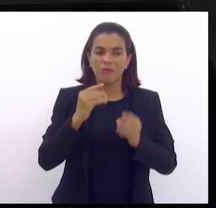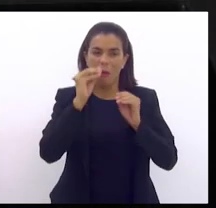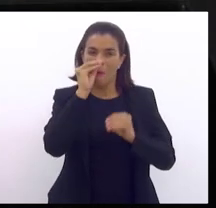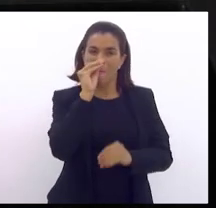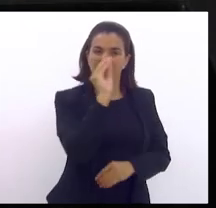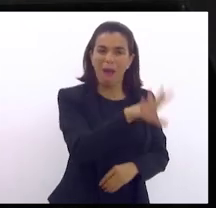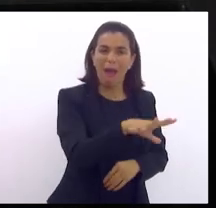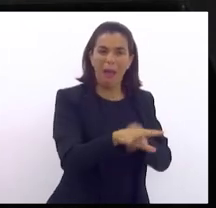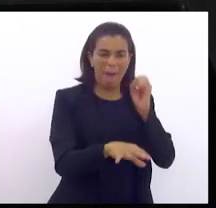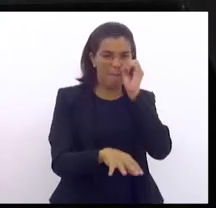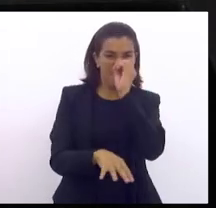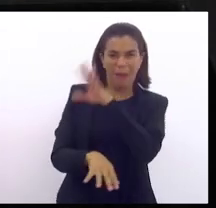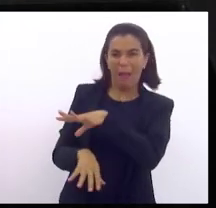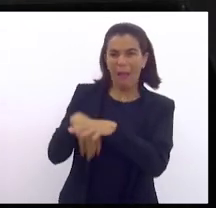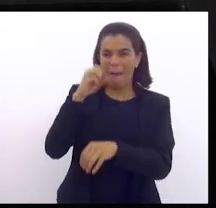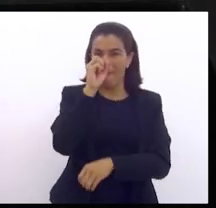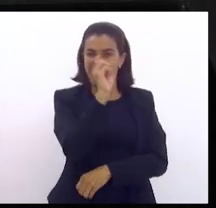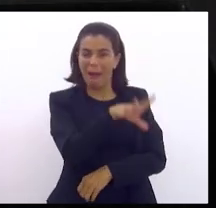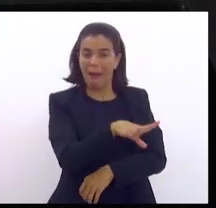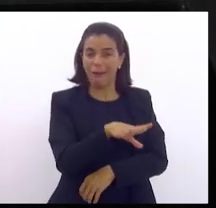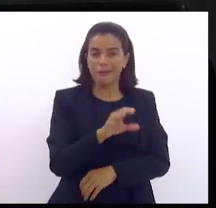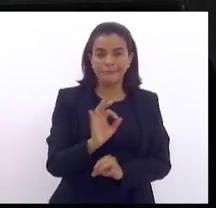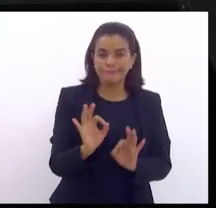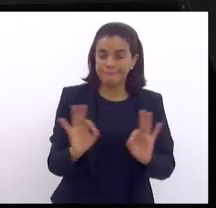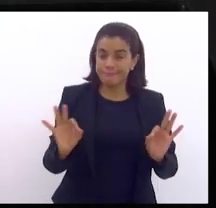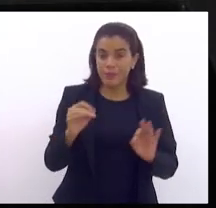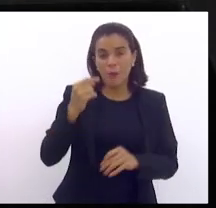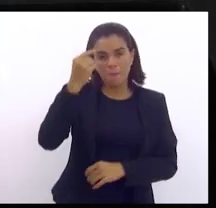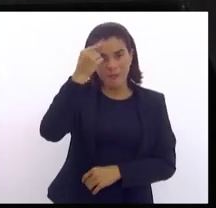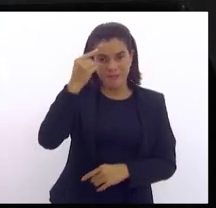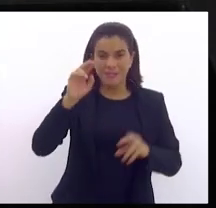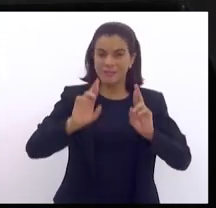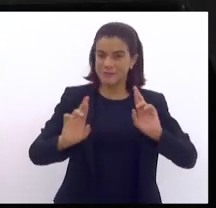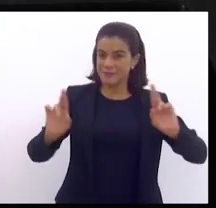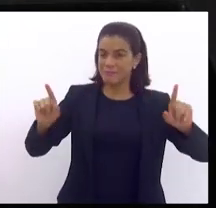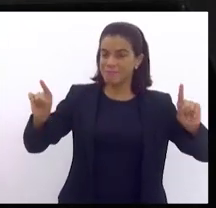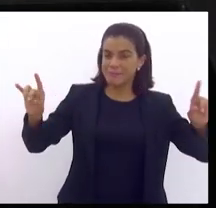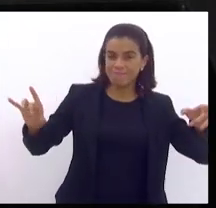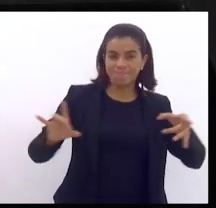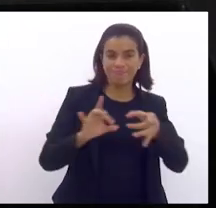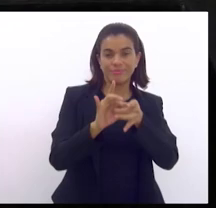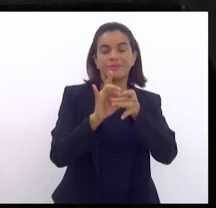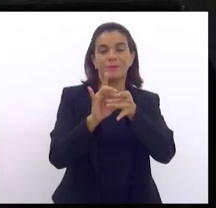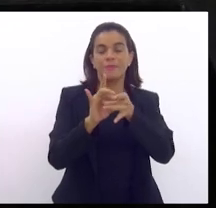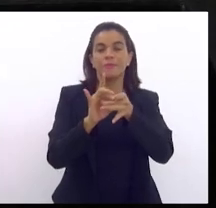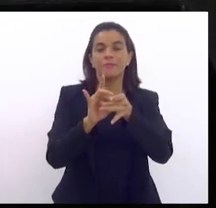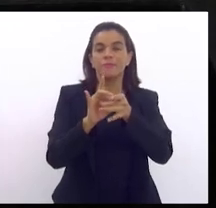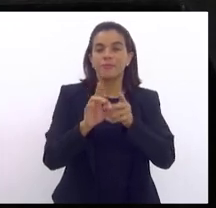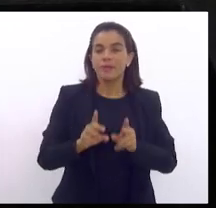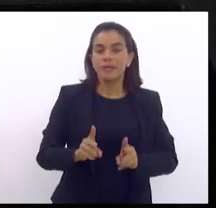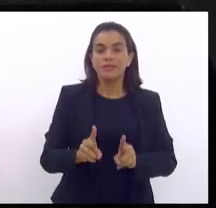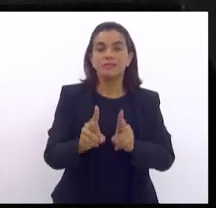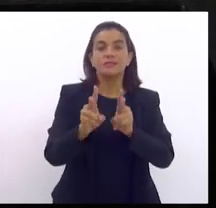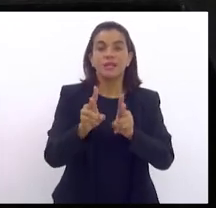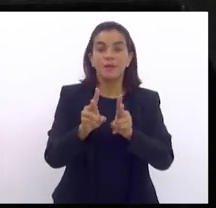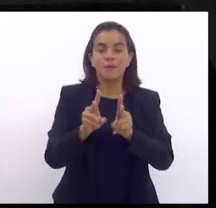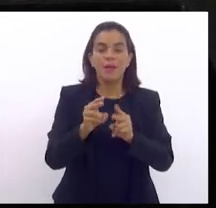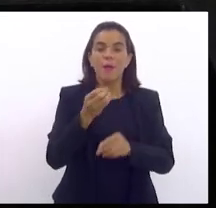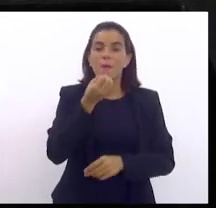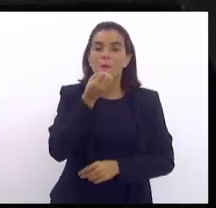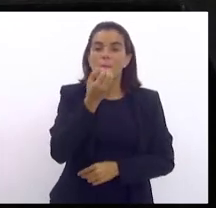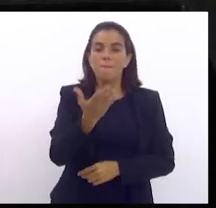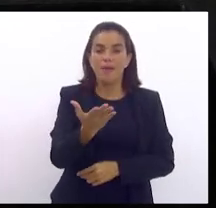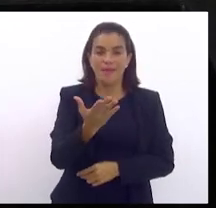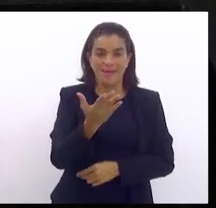outro. Podemos pensar diferente, mas o que nos une, com certeza, sempre é o bem-estar